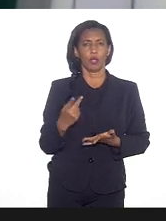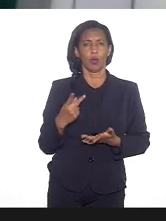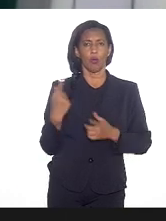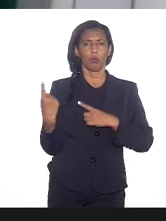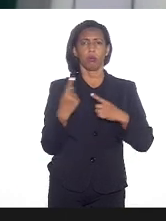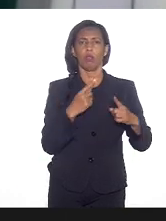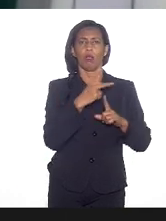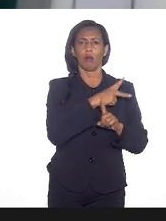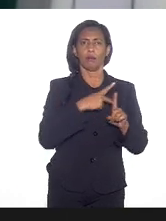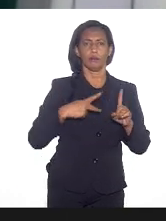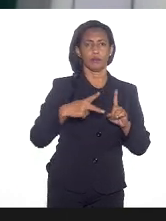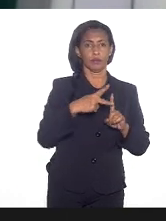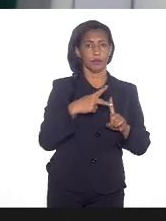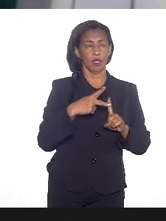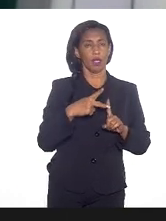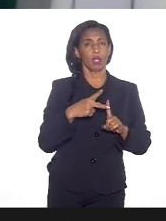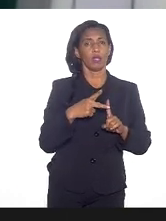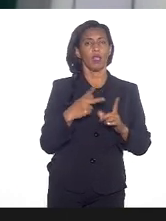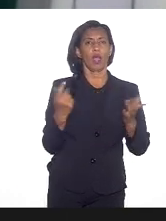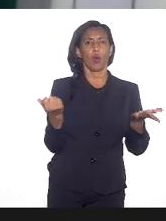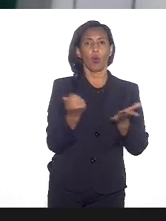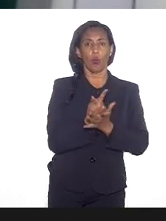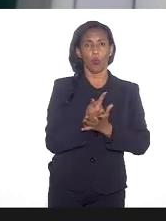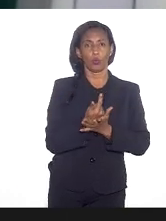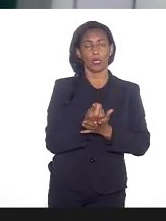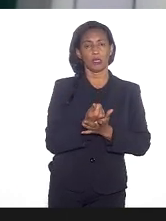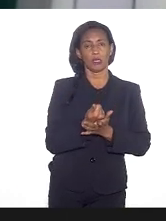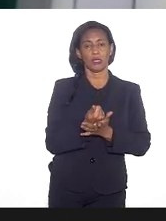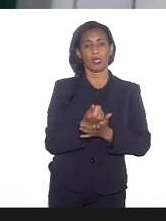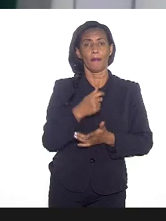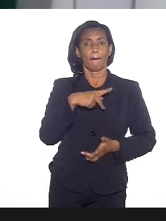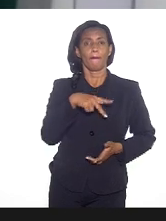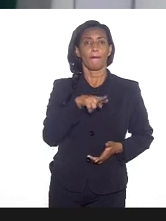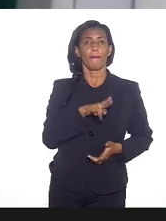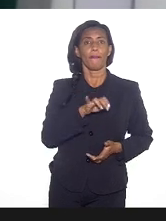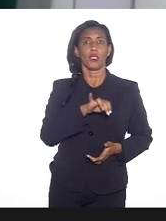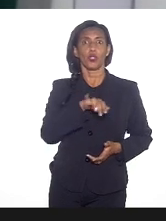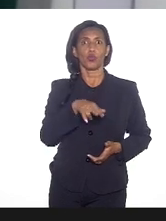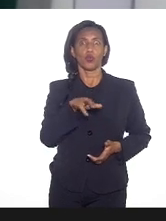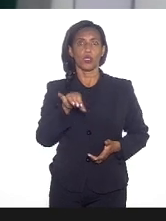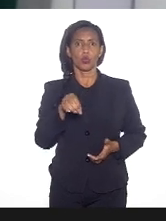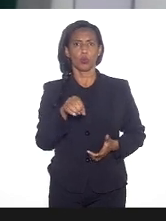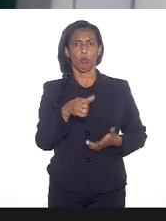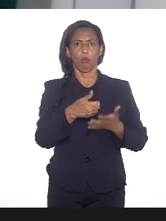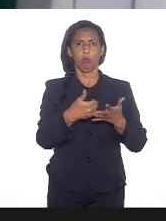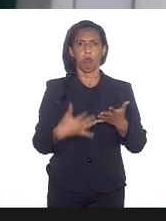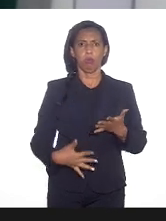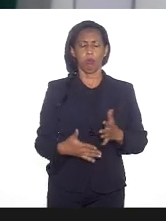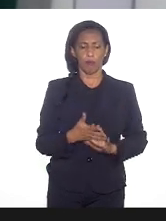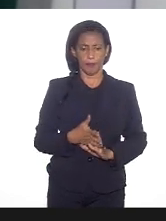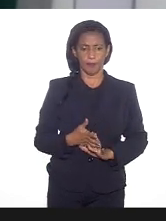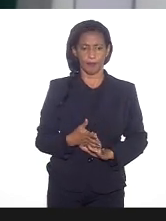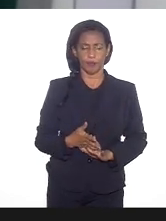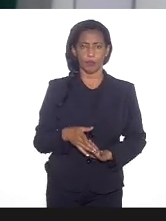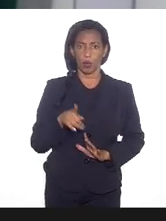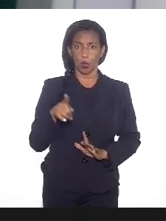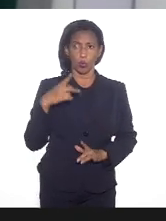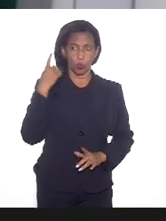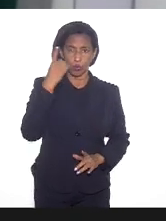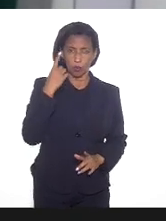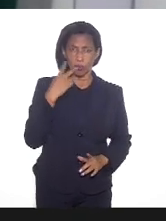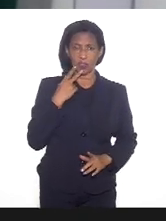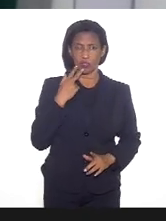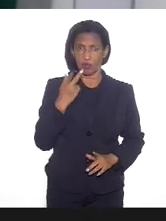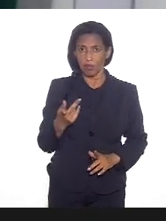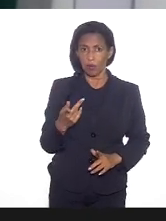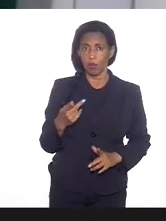Previdência, causam severos prejuízos aos cofres públicos. Ou seja, causaram e seguem causando. O deputado Flávio, na introdução, acabou de mencionar